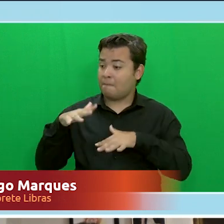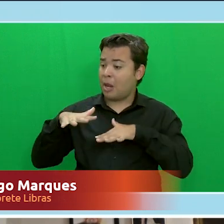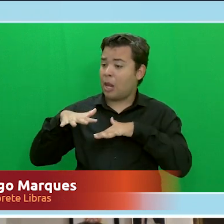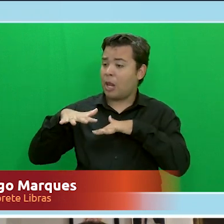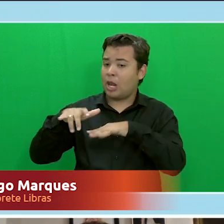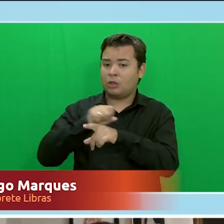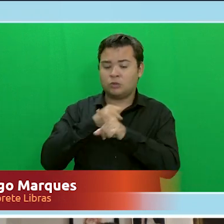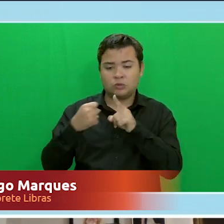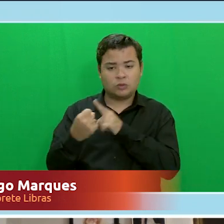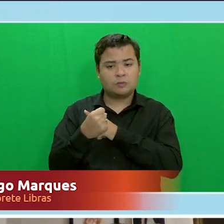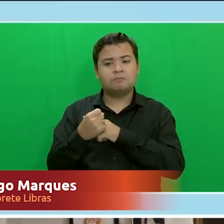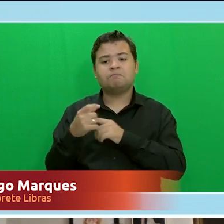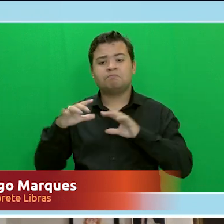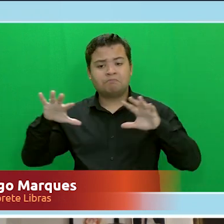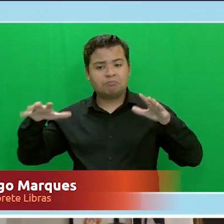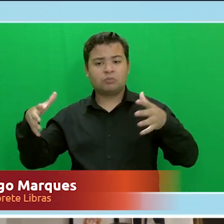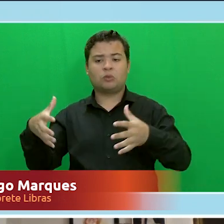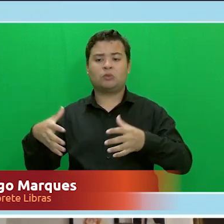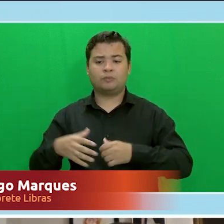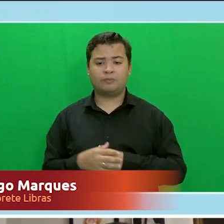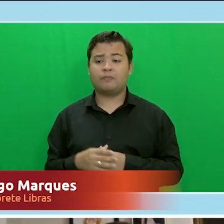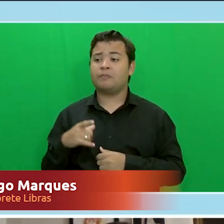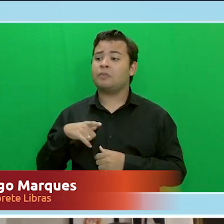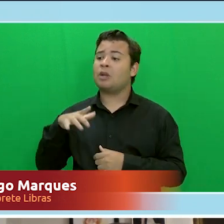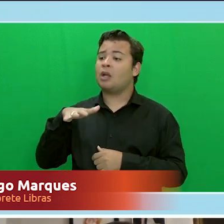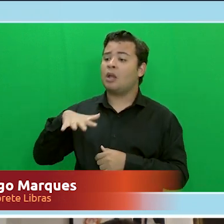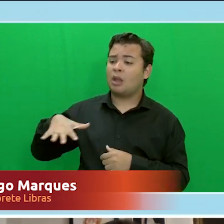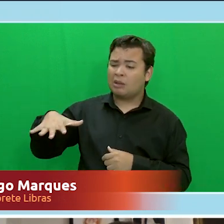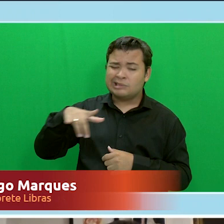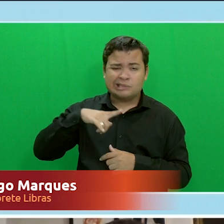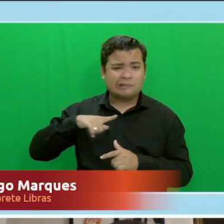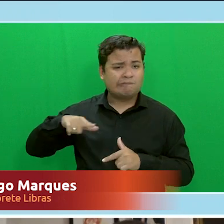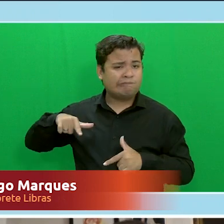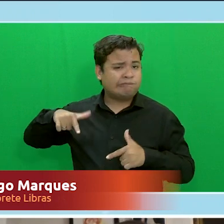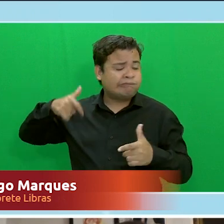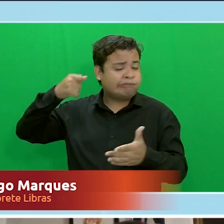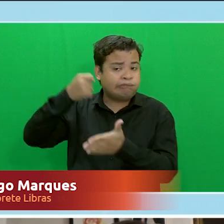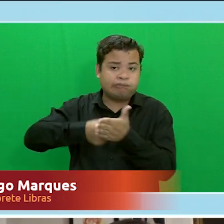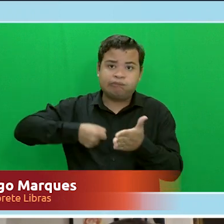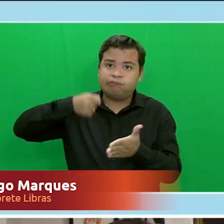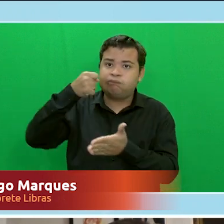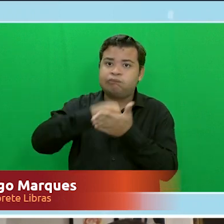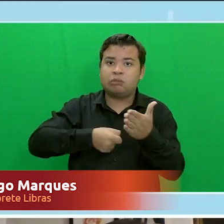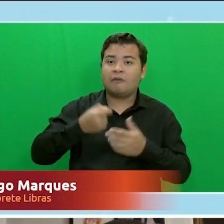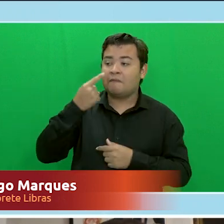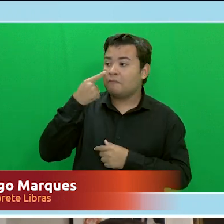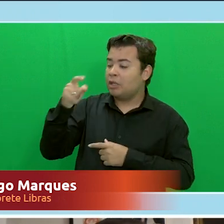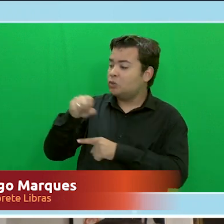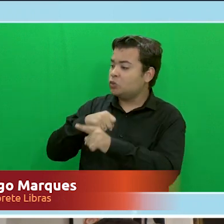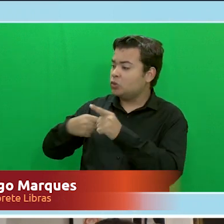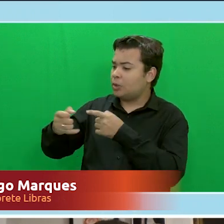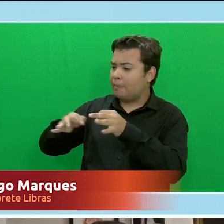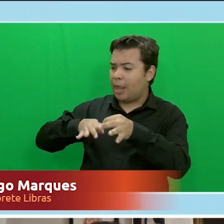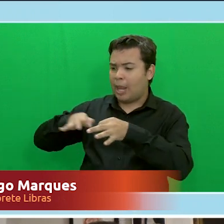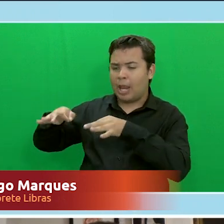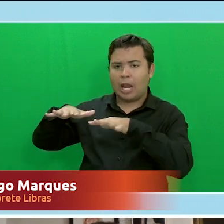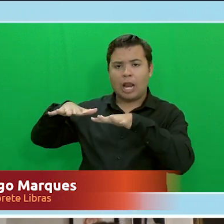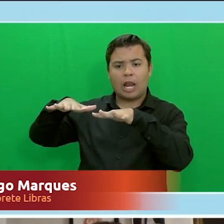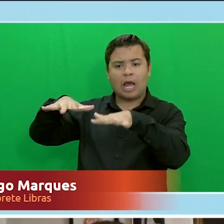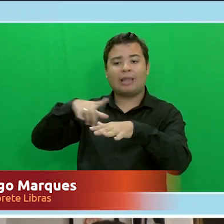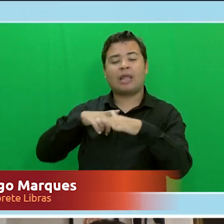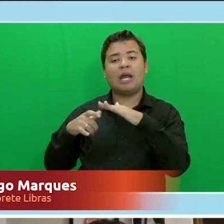do movimento social, e ali é um espaço, né? E há uma luta, e você vê a organização social,